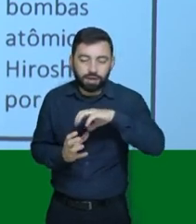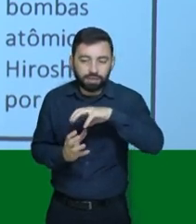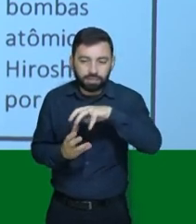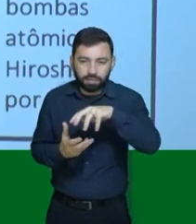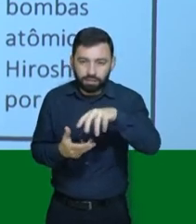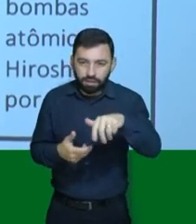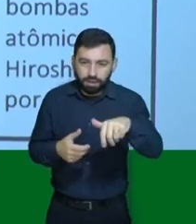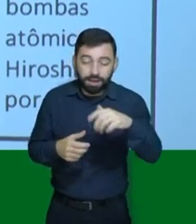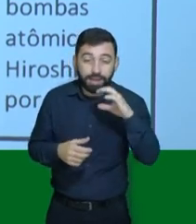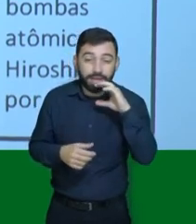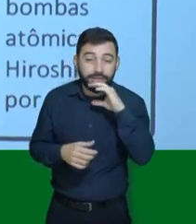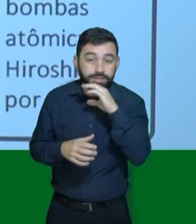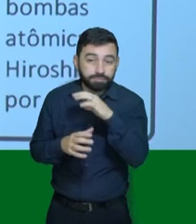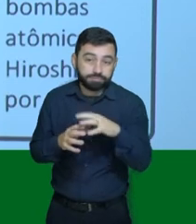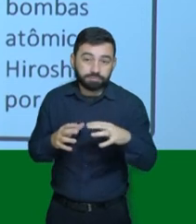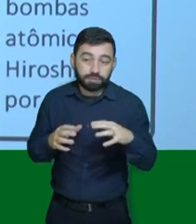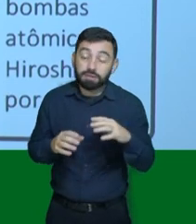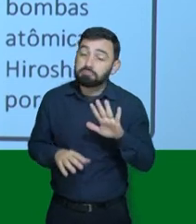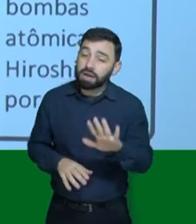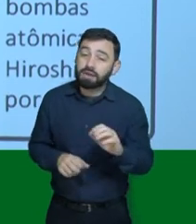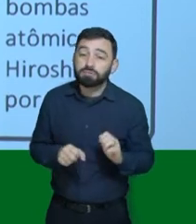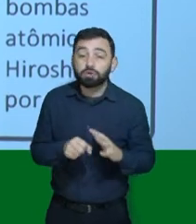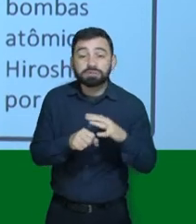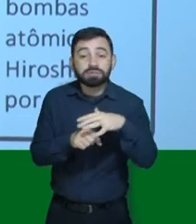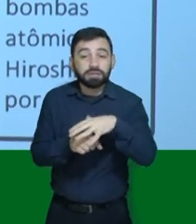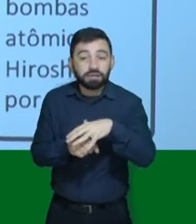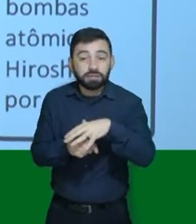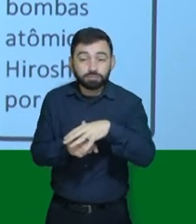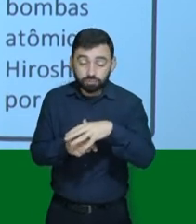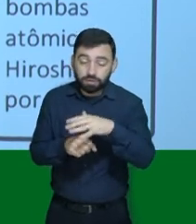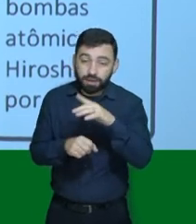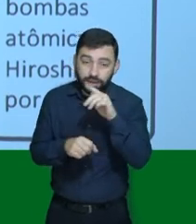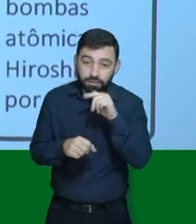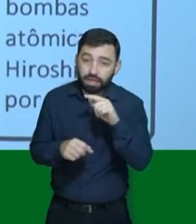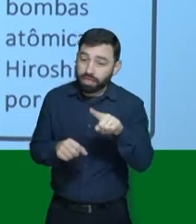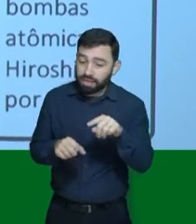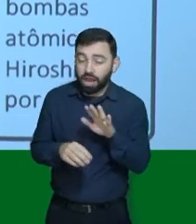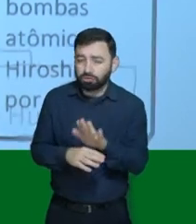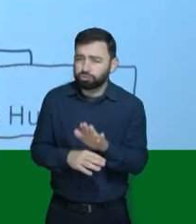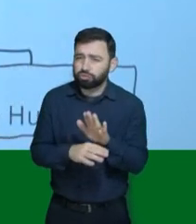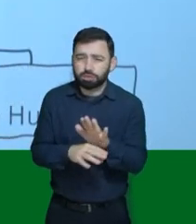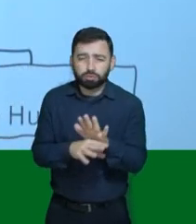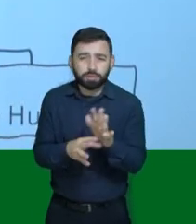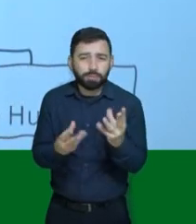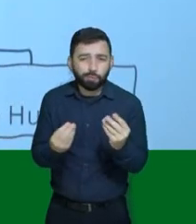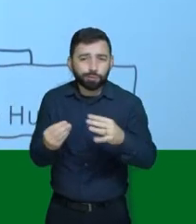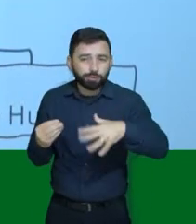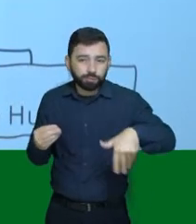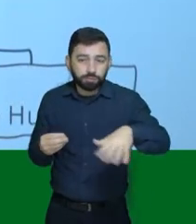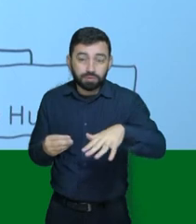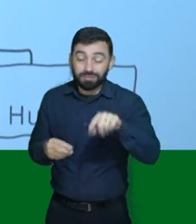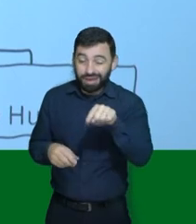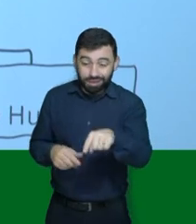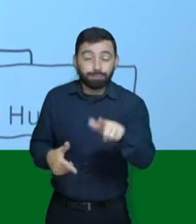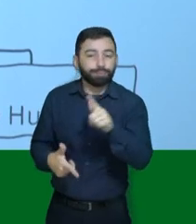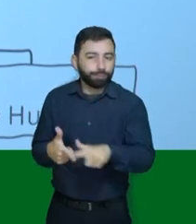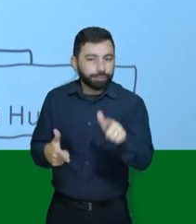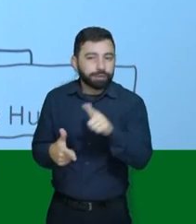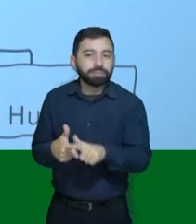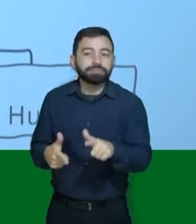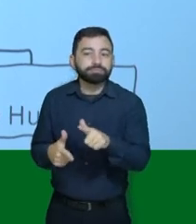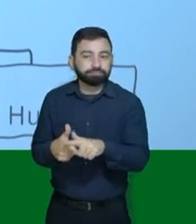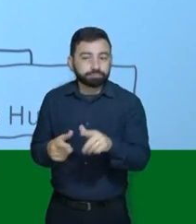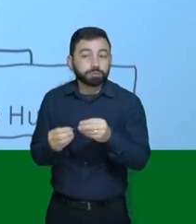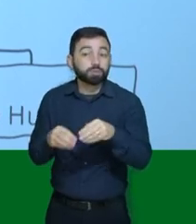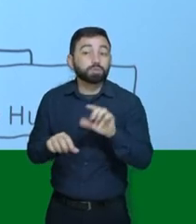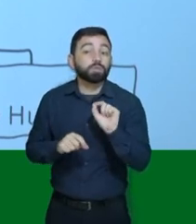fazer isso, os oceanos prestam um grande serviço para a gente, né? Só que ele paga um preço muito grande